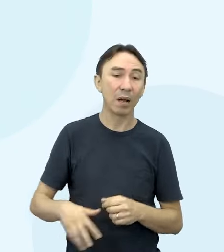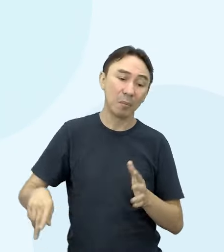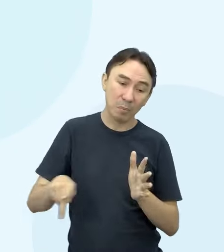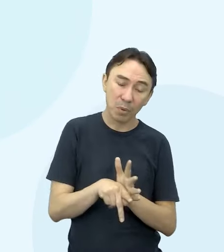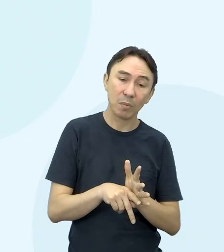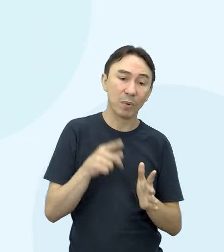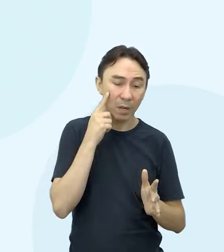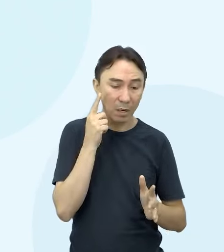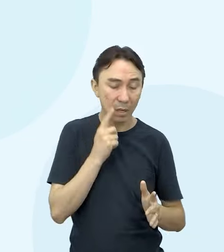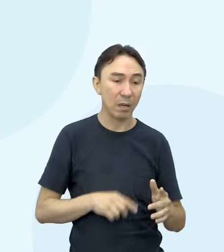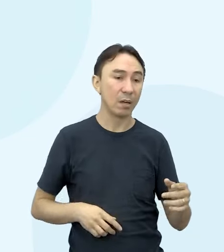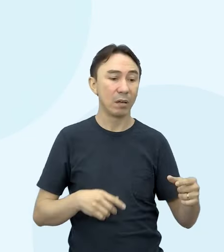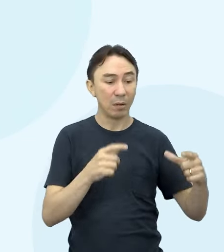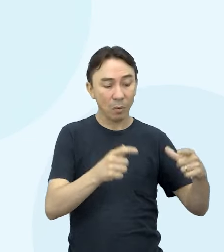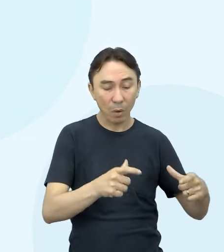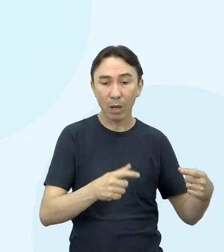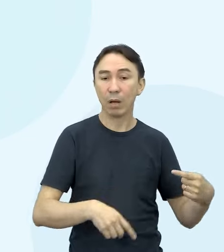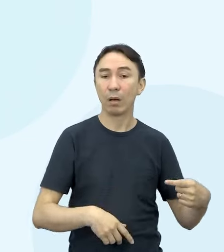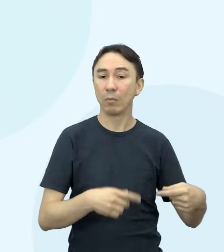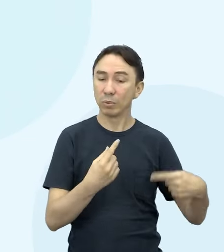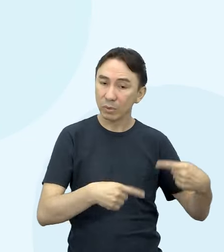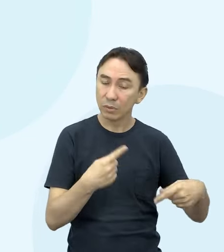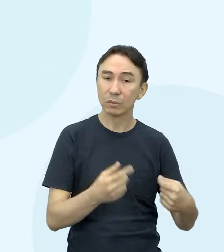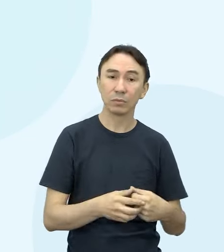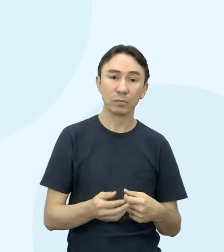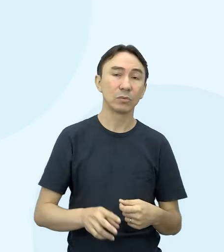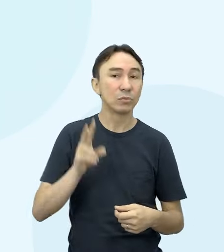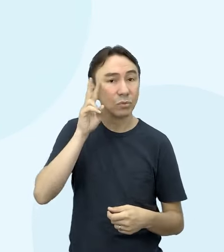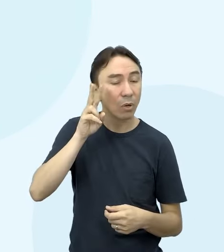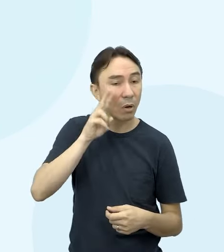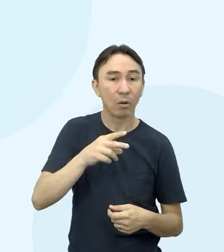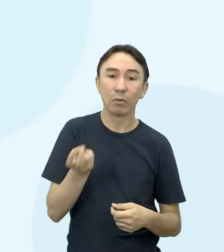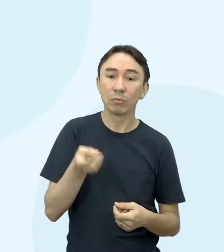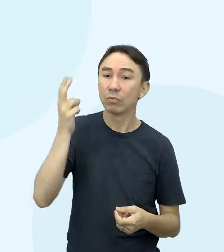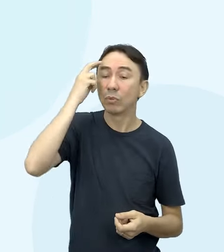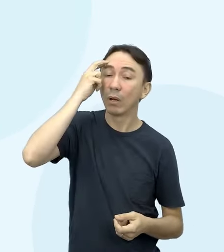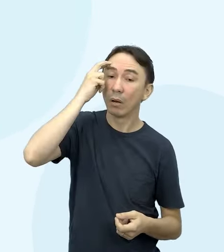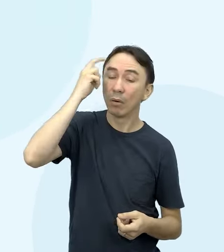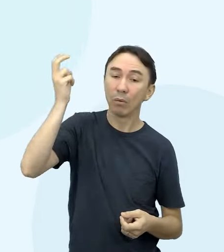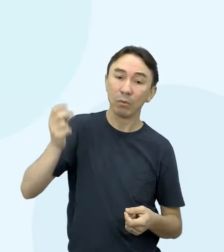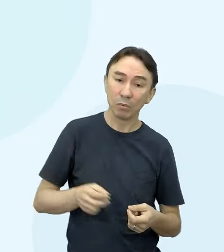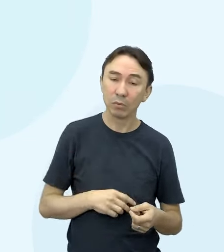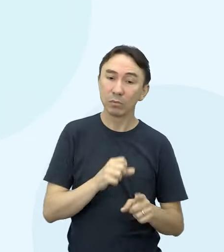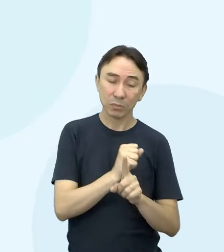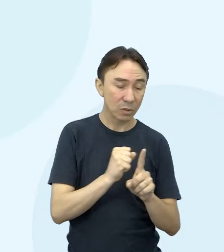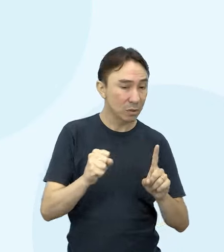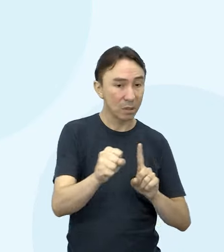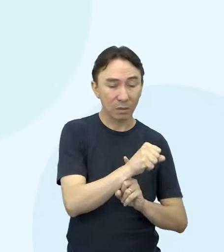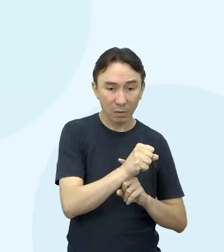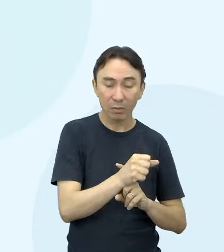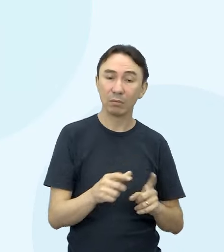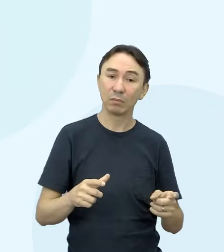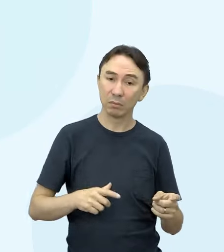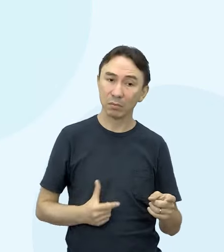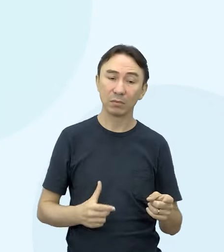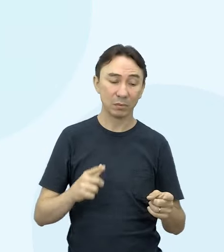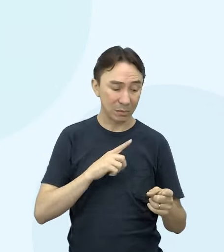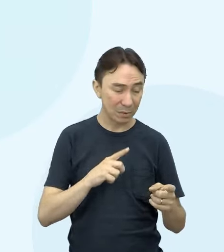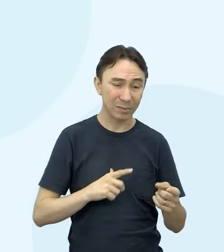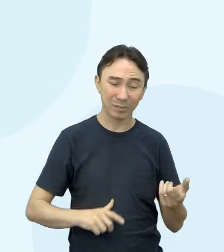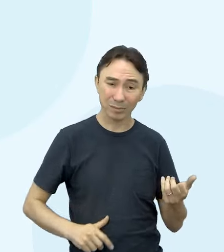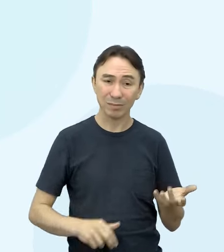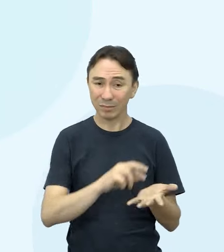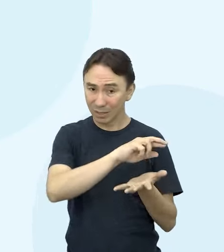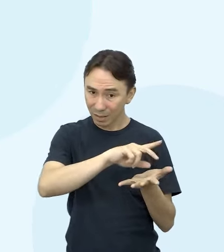histórico, cultural, social, variável e heterogêneo, tendo como objetivo